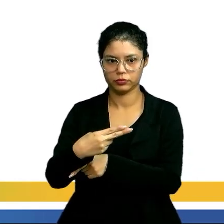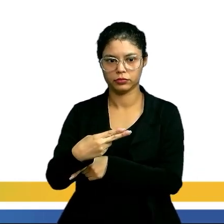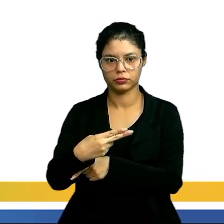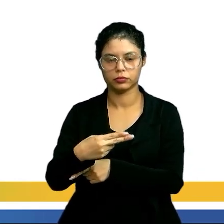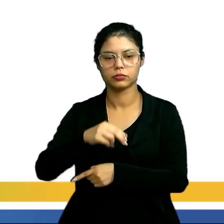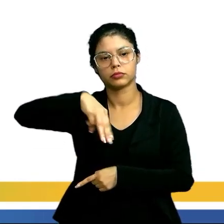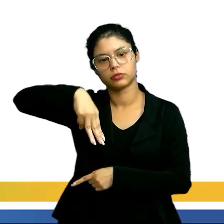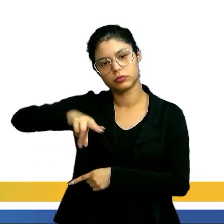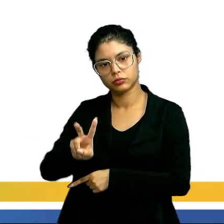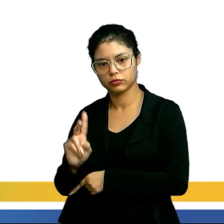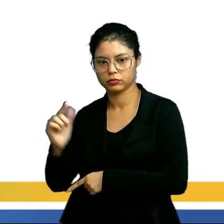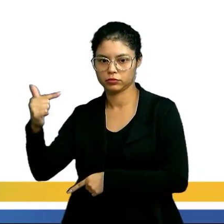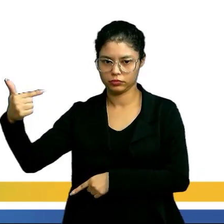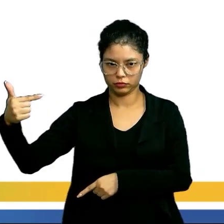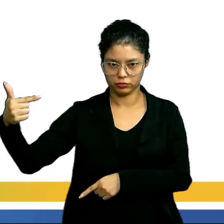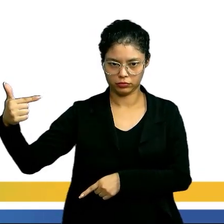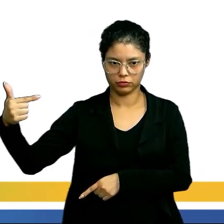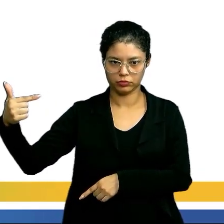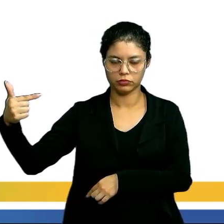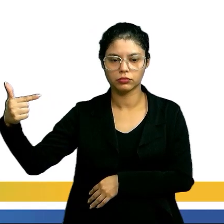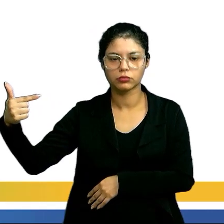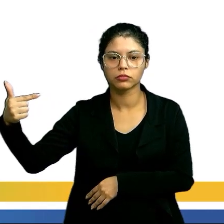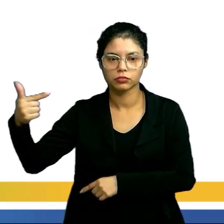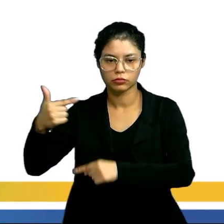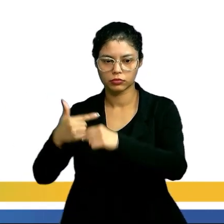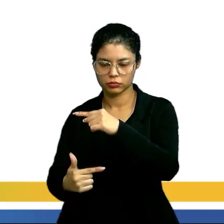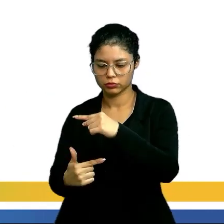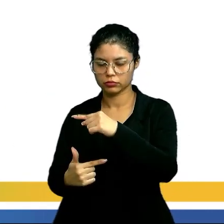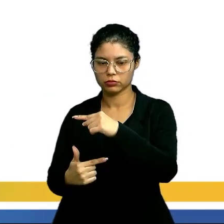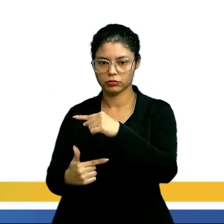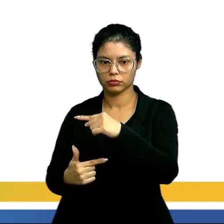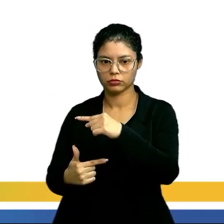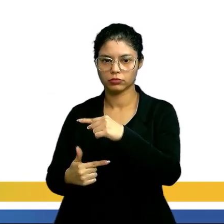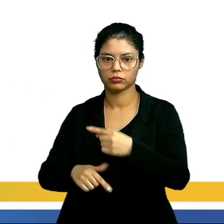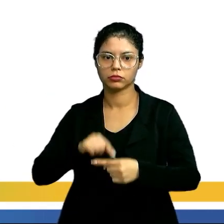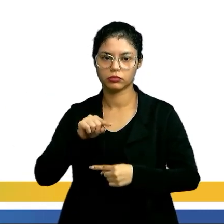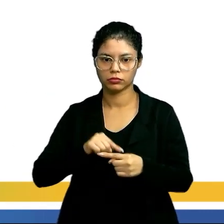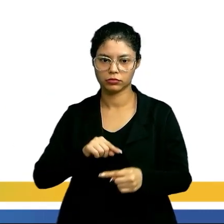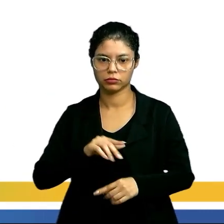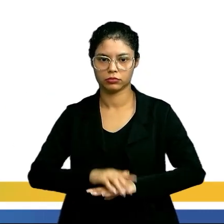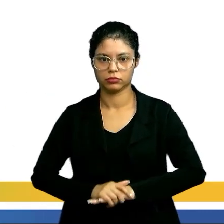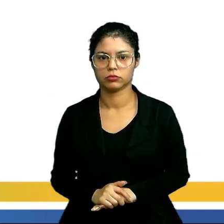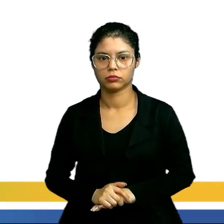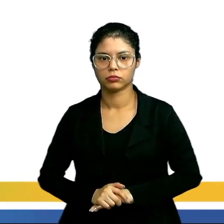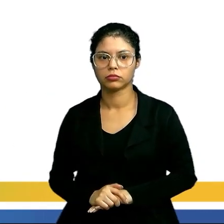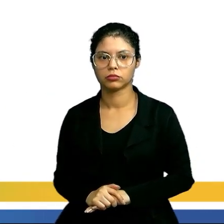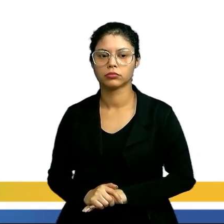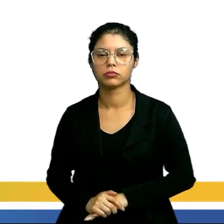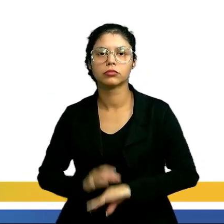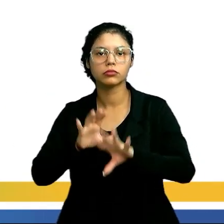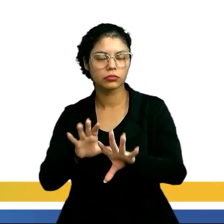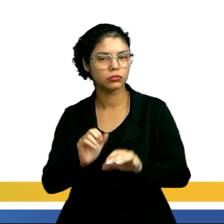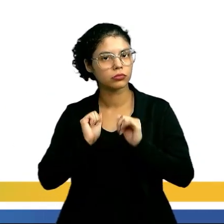nos fala. Na natureza, nada se perde, nada se cria, tudo se transforma. E assim é a energia do universo.